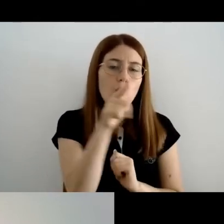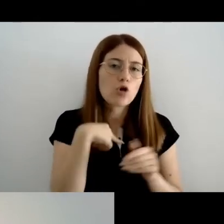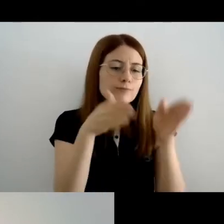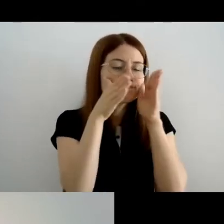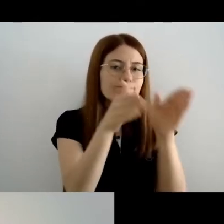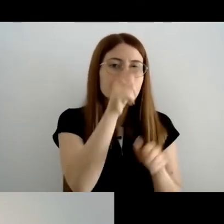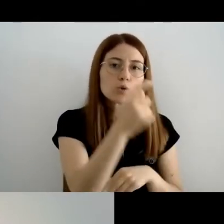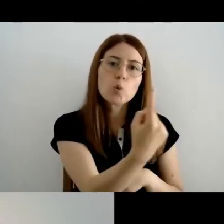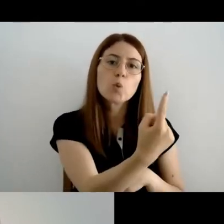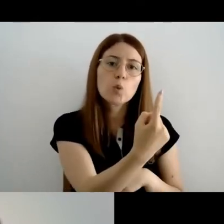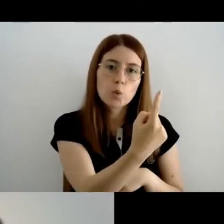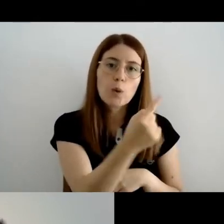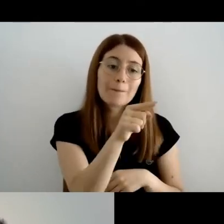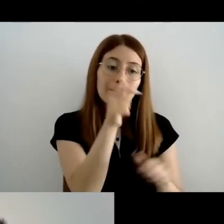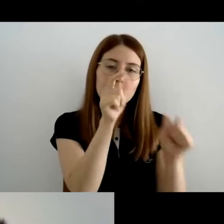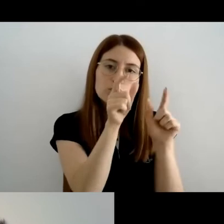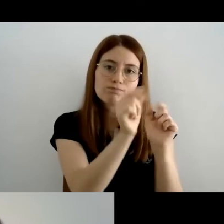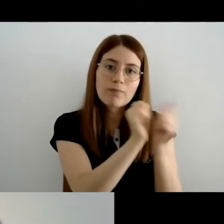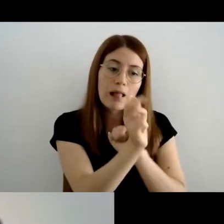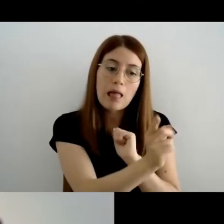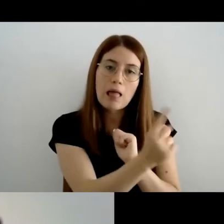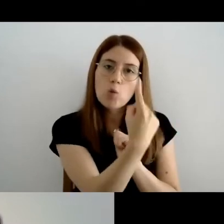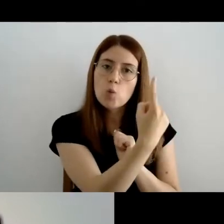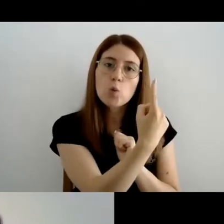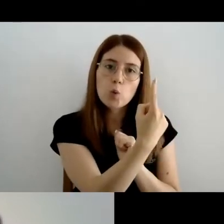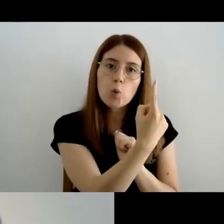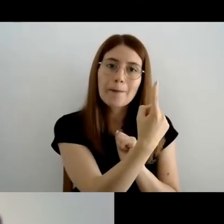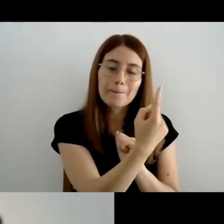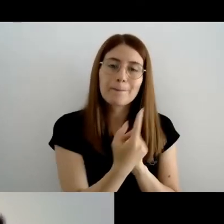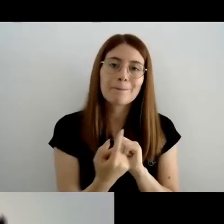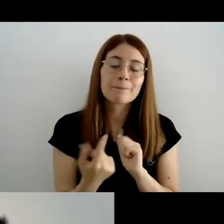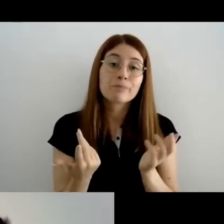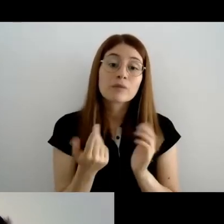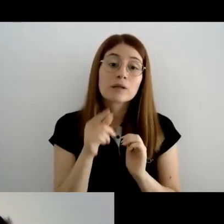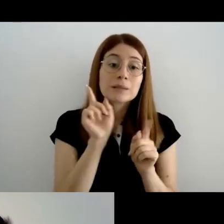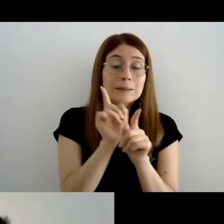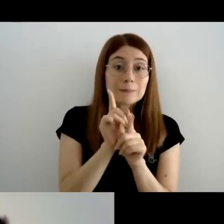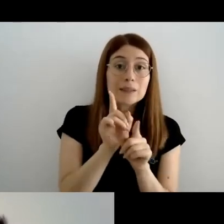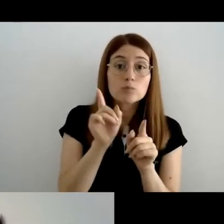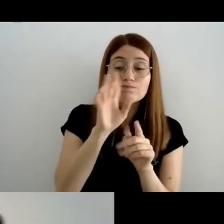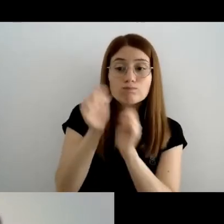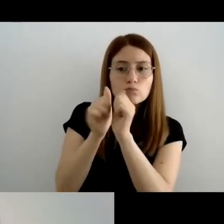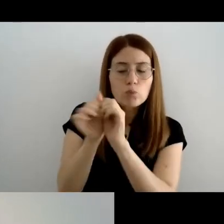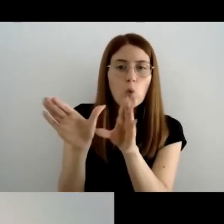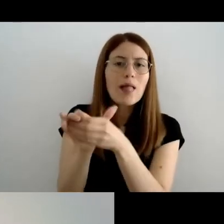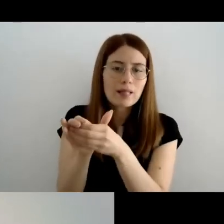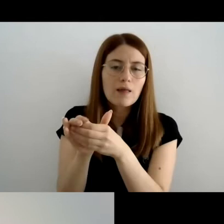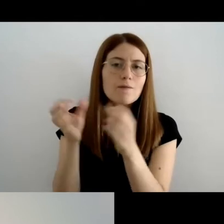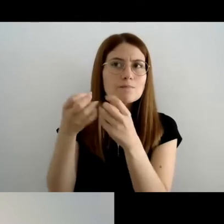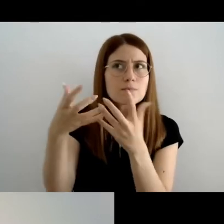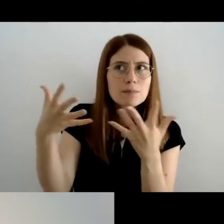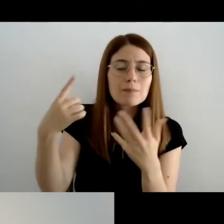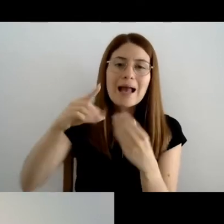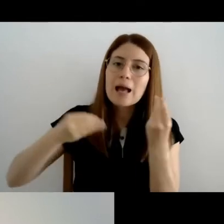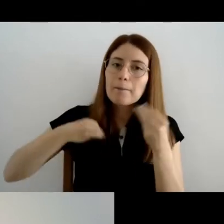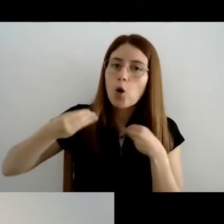pessoa, estarmos focados naquele atleta em si. Apesar de, mesmo nos desportos coletivos, cada vez mais existem grandes preocupações